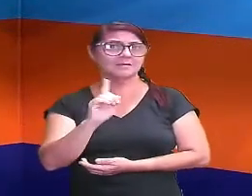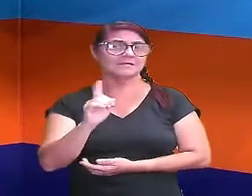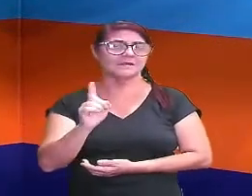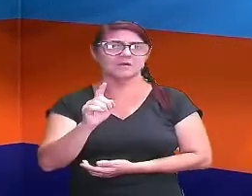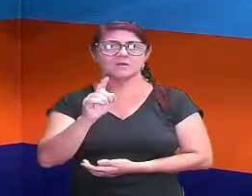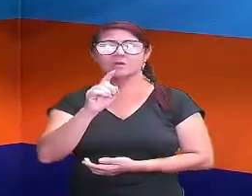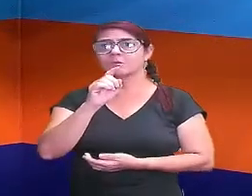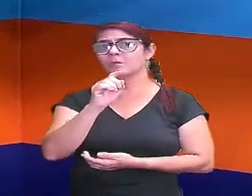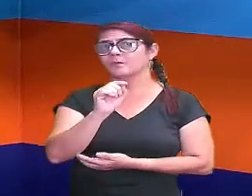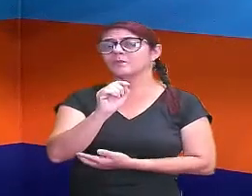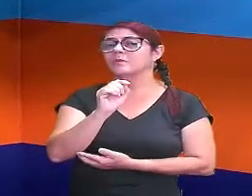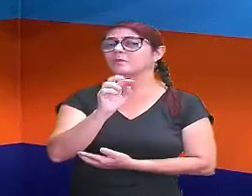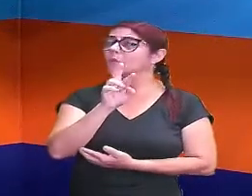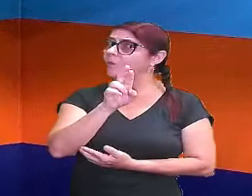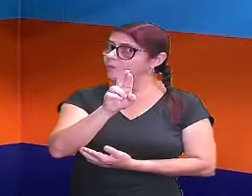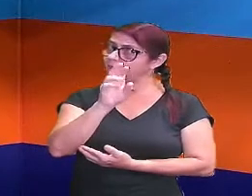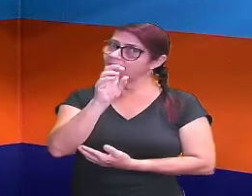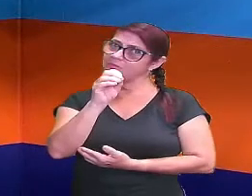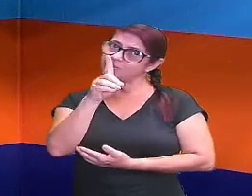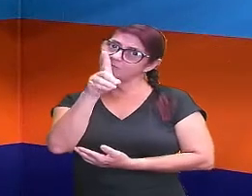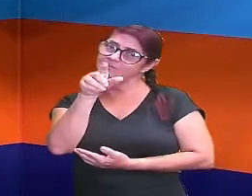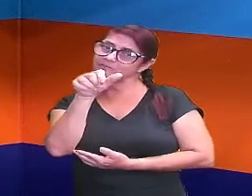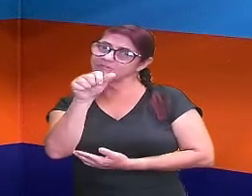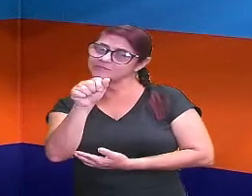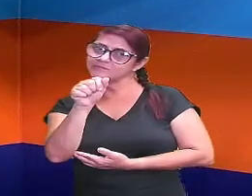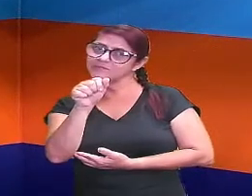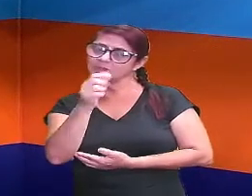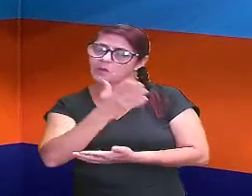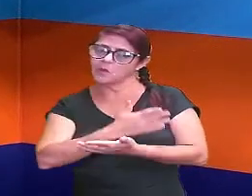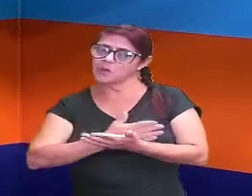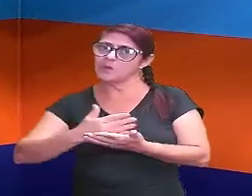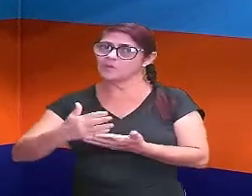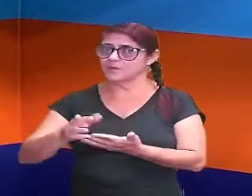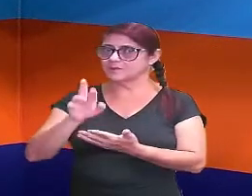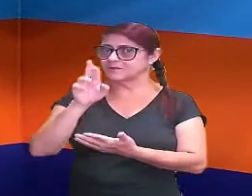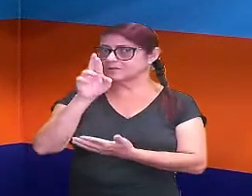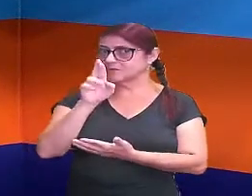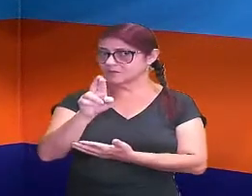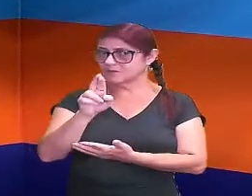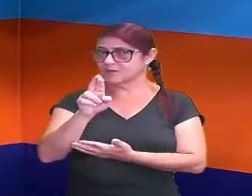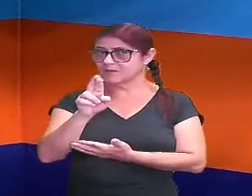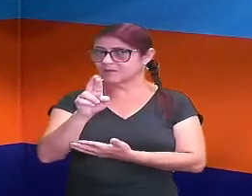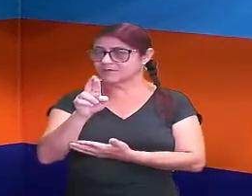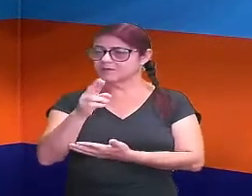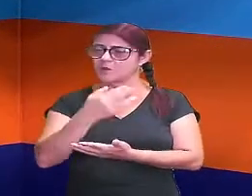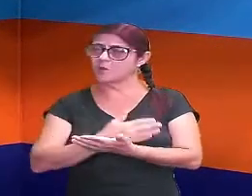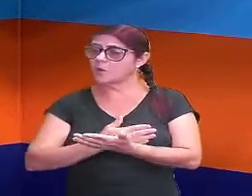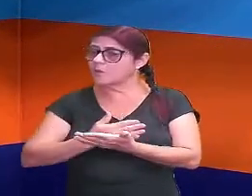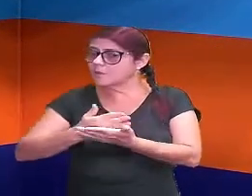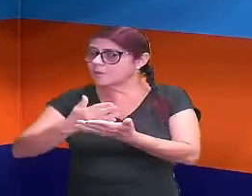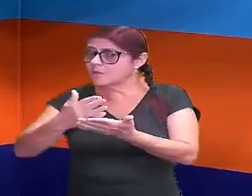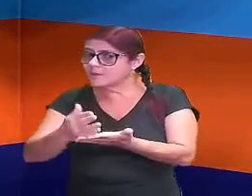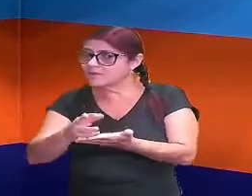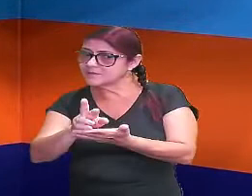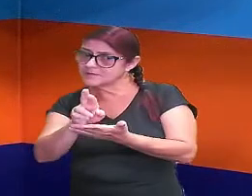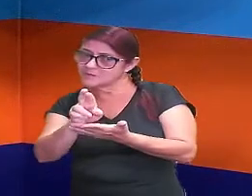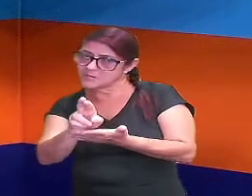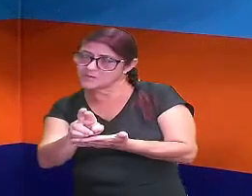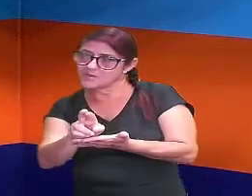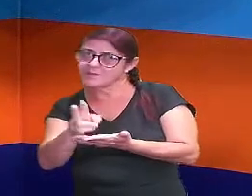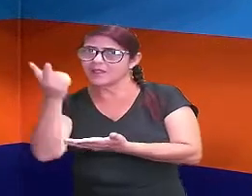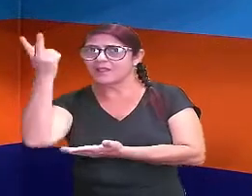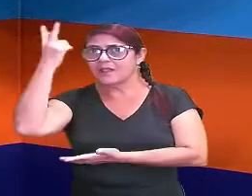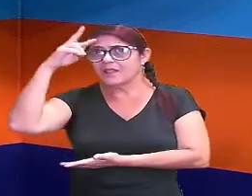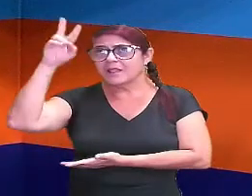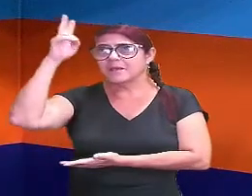forte. Mas eu também sei que começa com a letra R. Se começa com a letra R, vocês vão